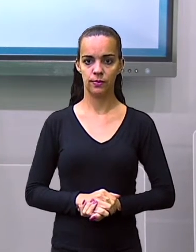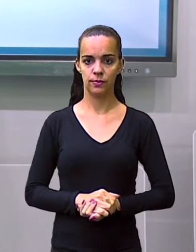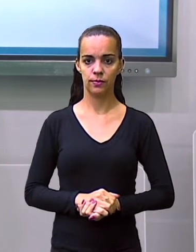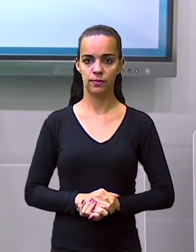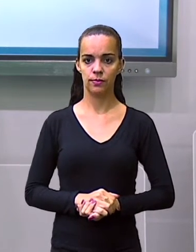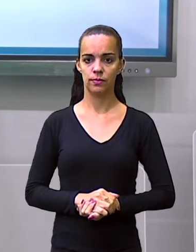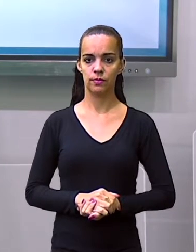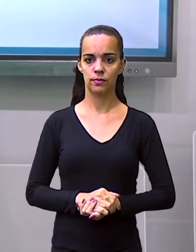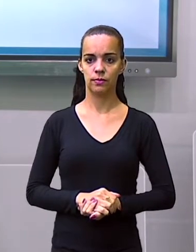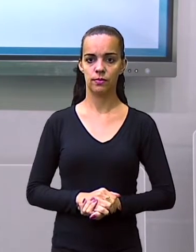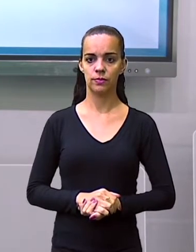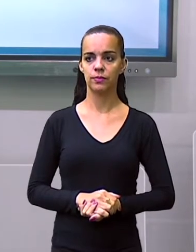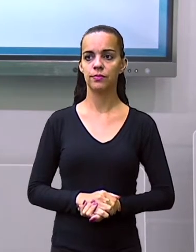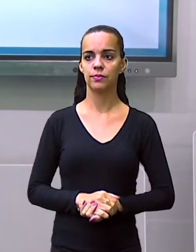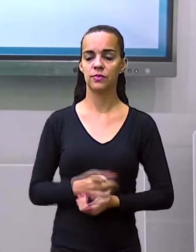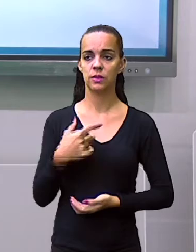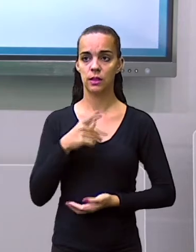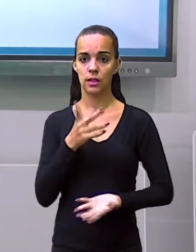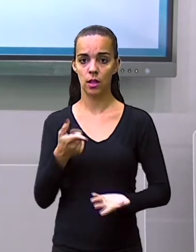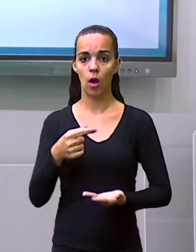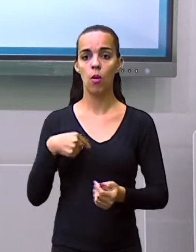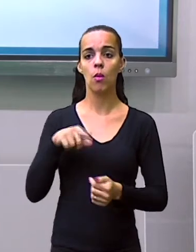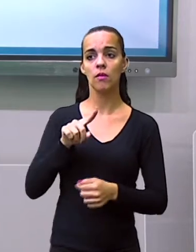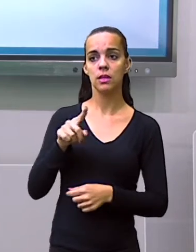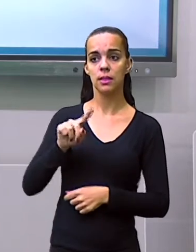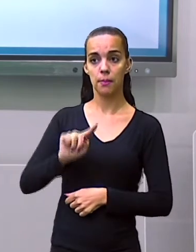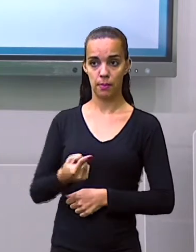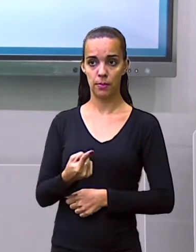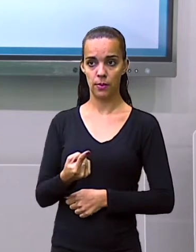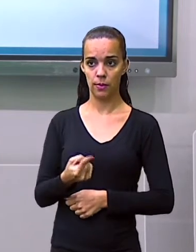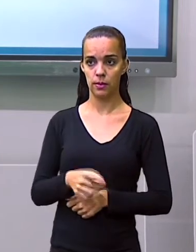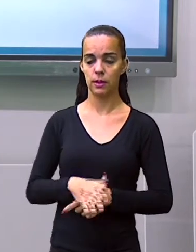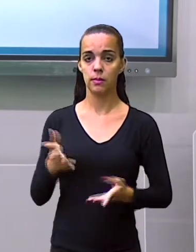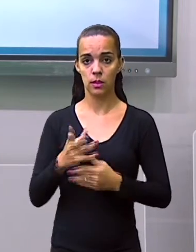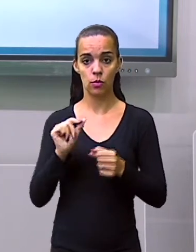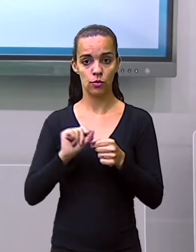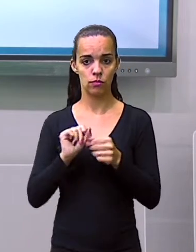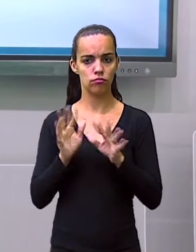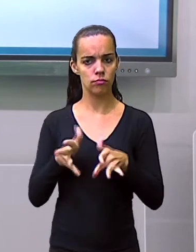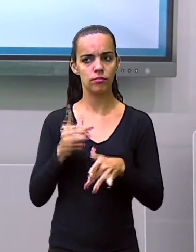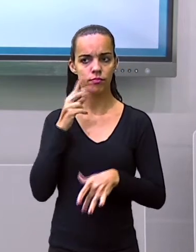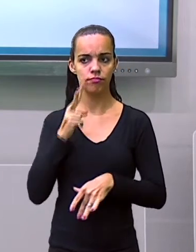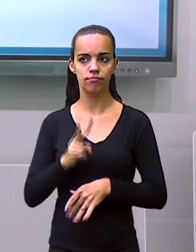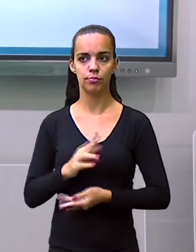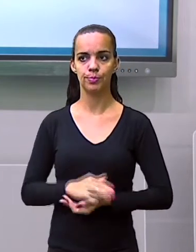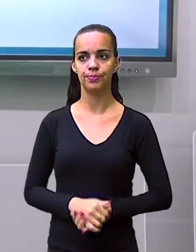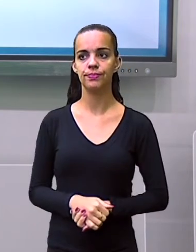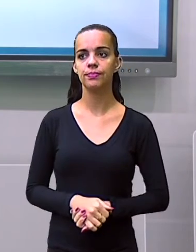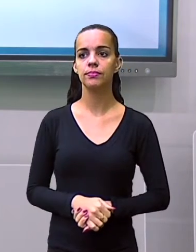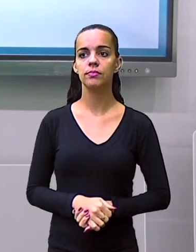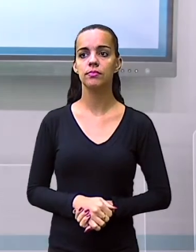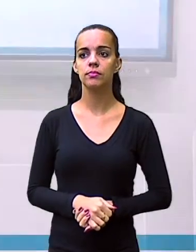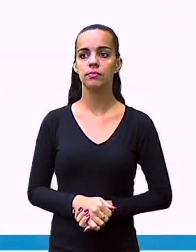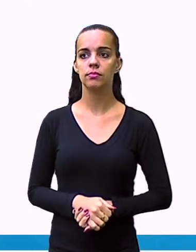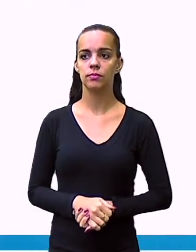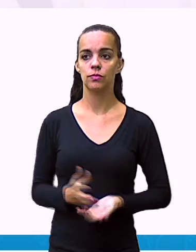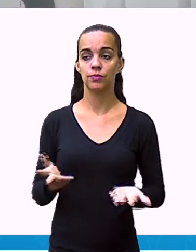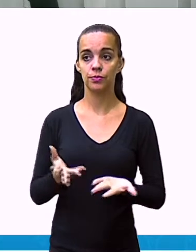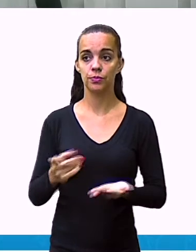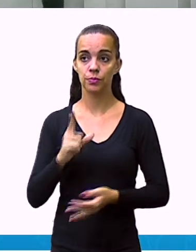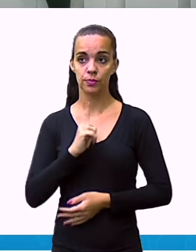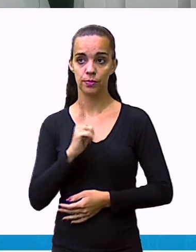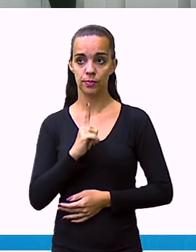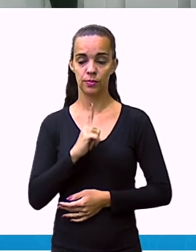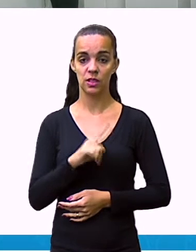no caso foi por mil essa demonstração que eu fiz para vocês e nós temos